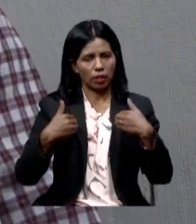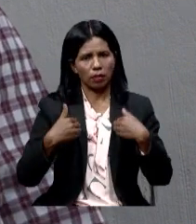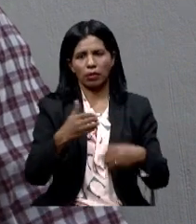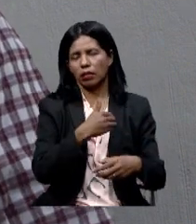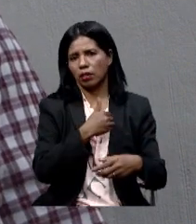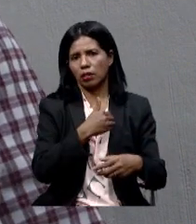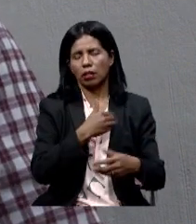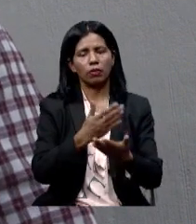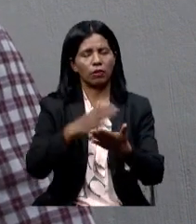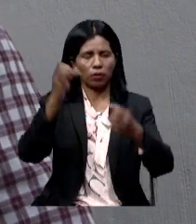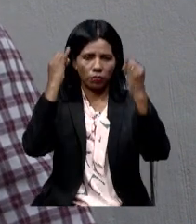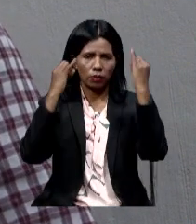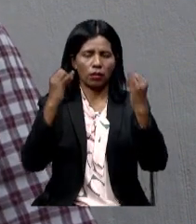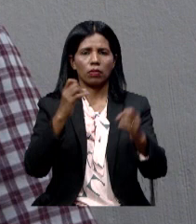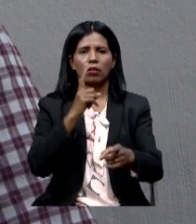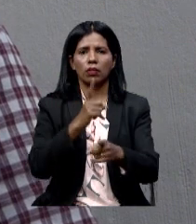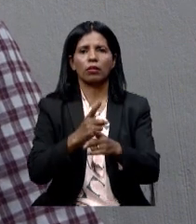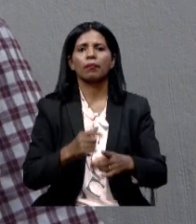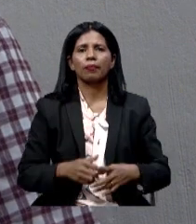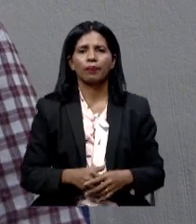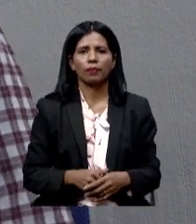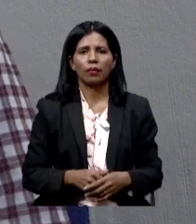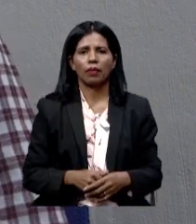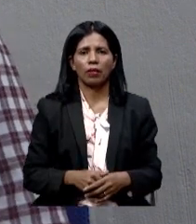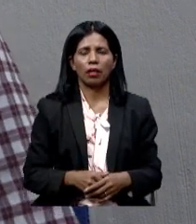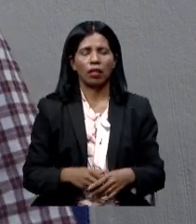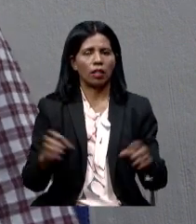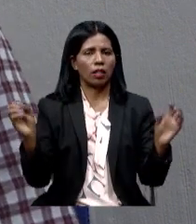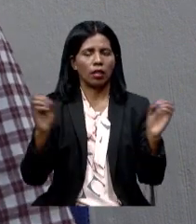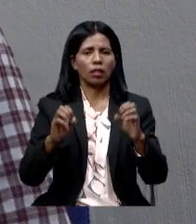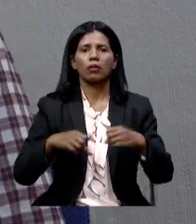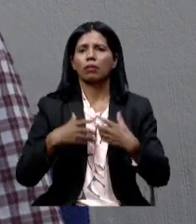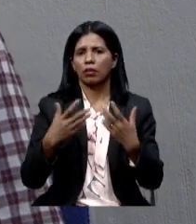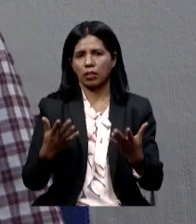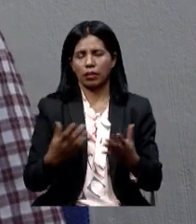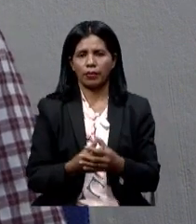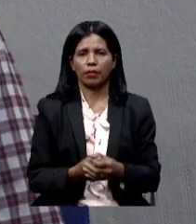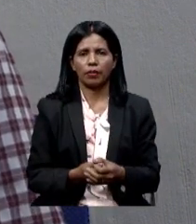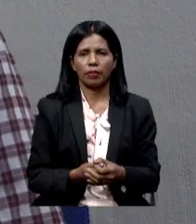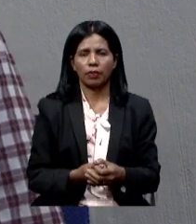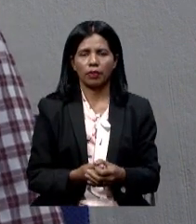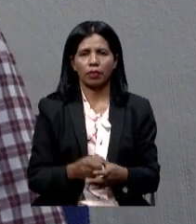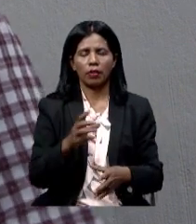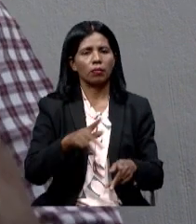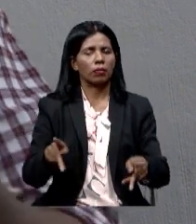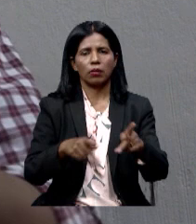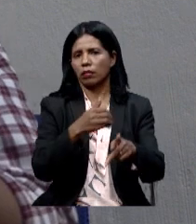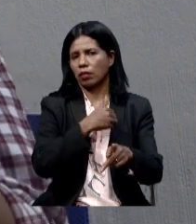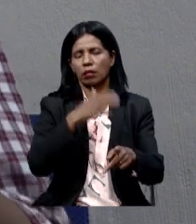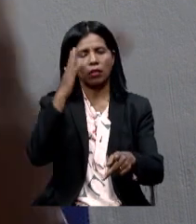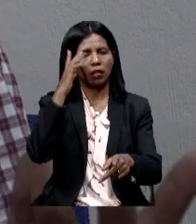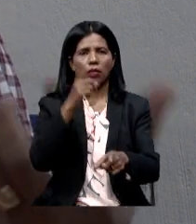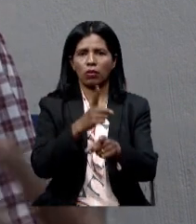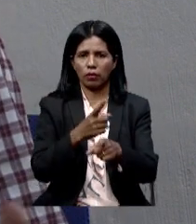ke sosialisasaun naton o la iha ga halusa nem publiko sidau katen los antau